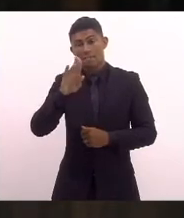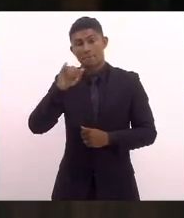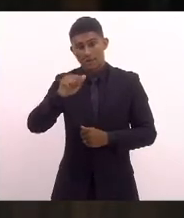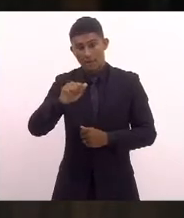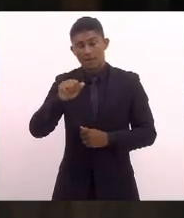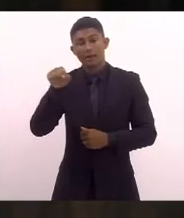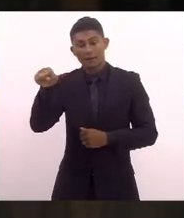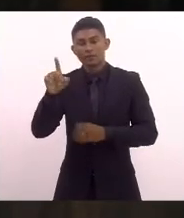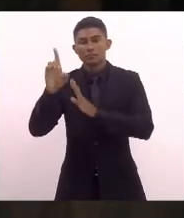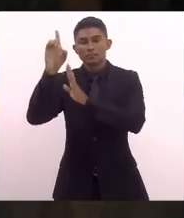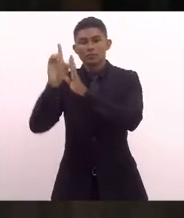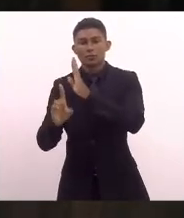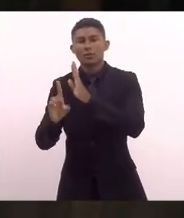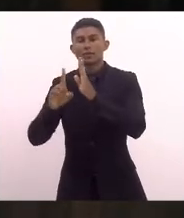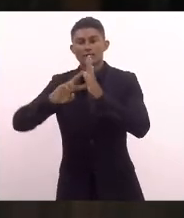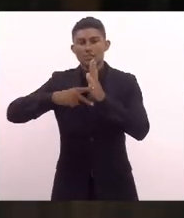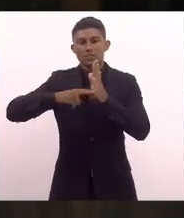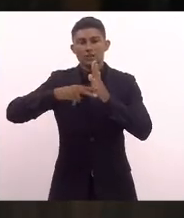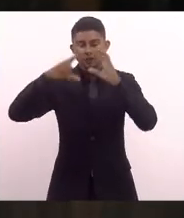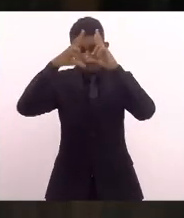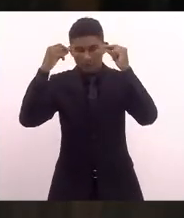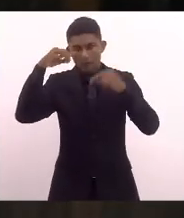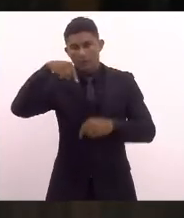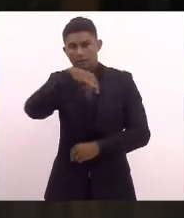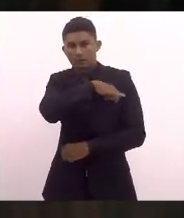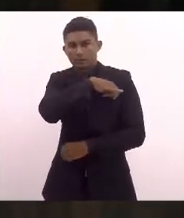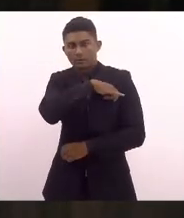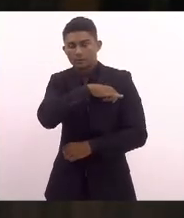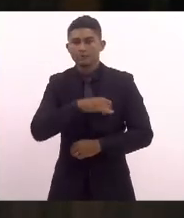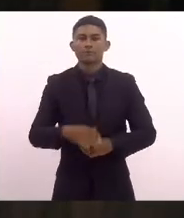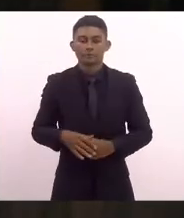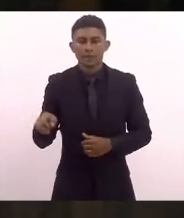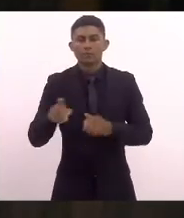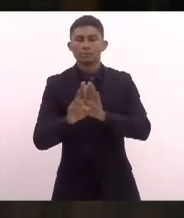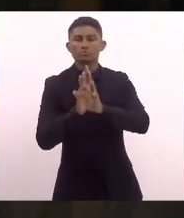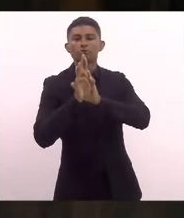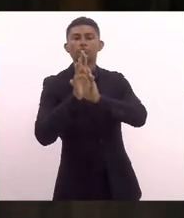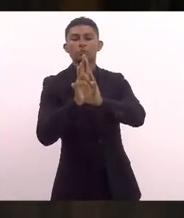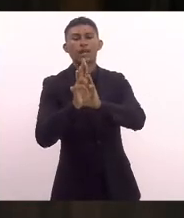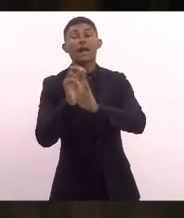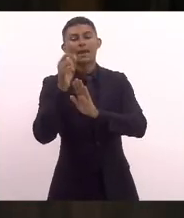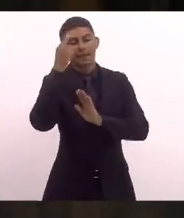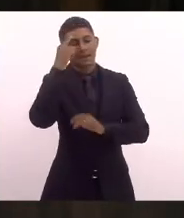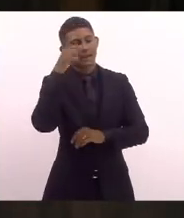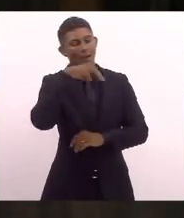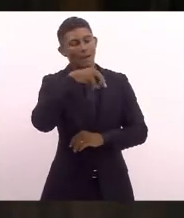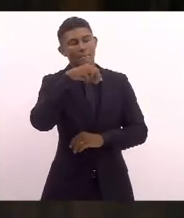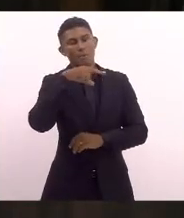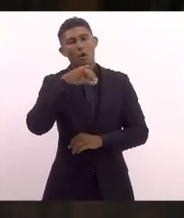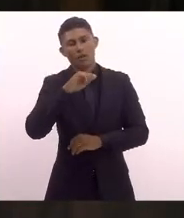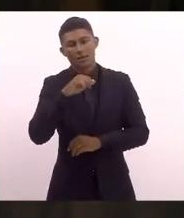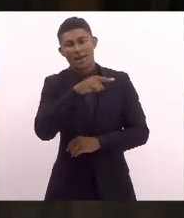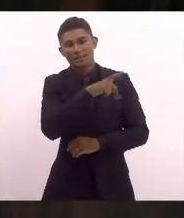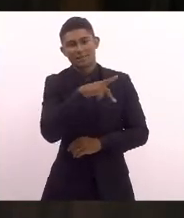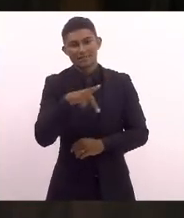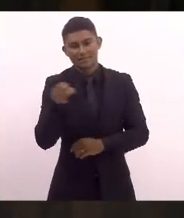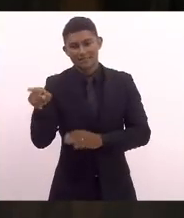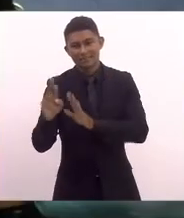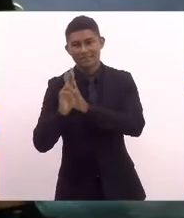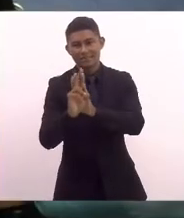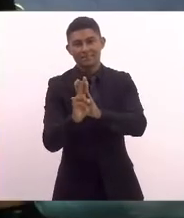dos Enfermeiros do Estado do Rio de Janeiro, nesse ato representando a senhora Mônica Armada, presidente do sindicato.